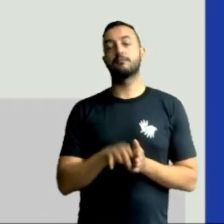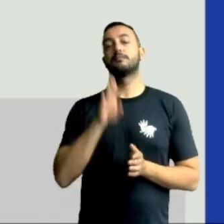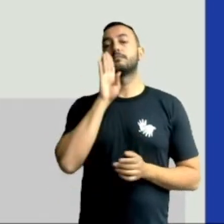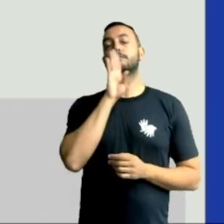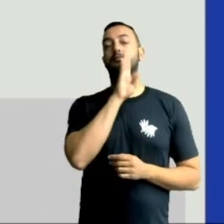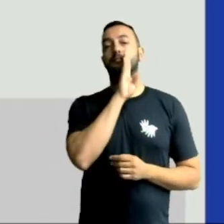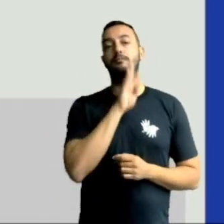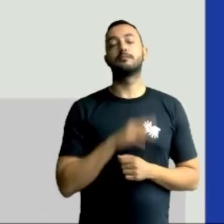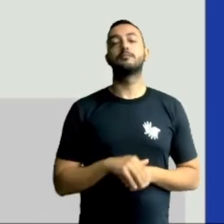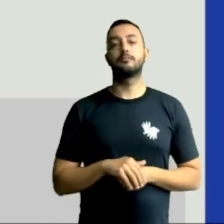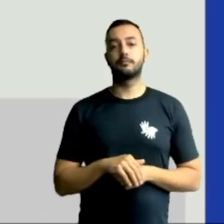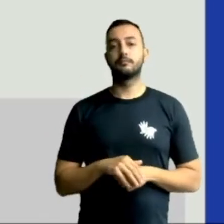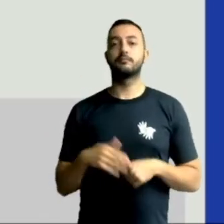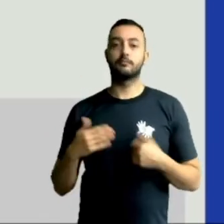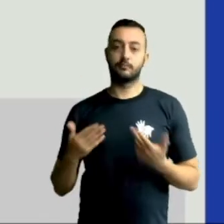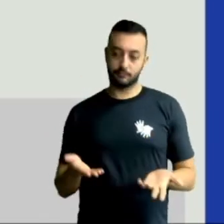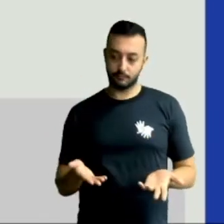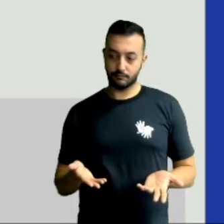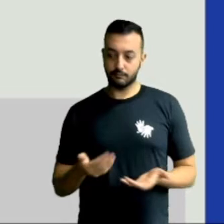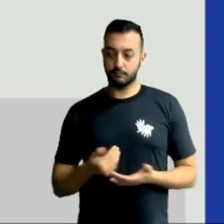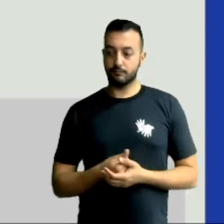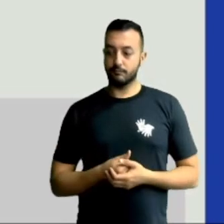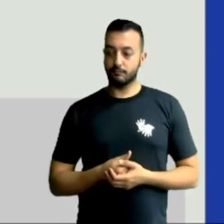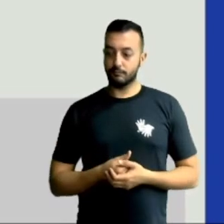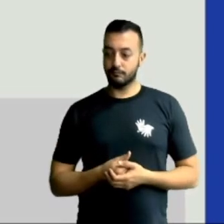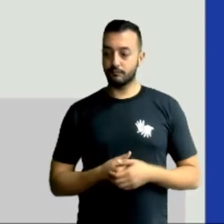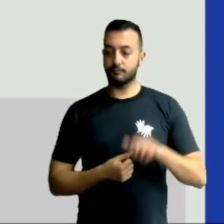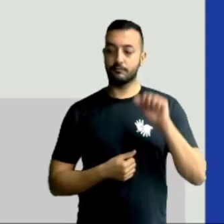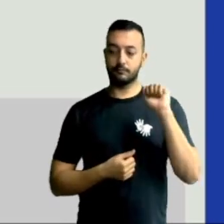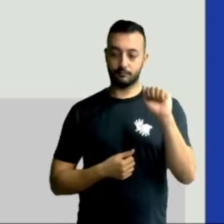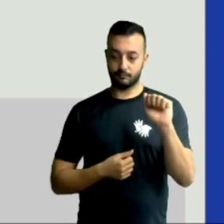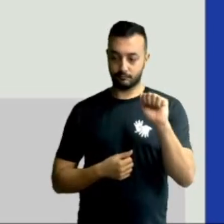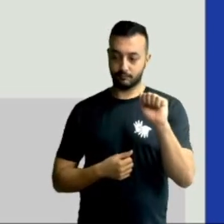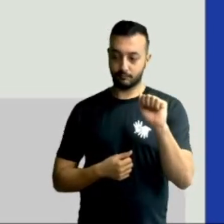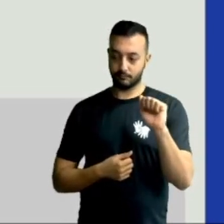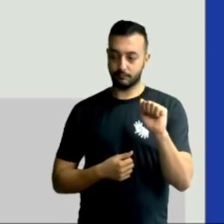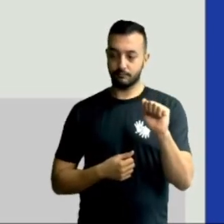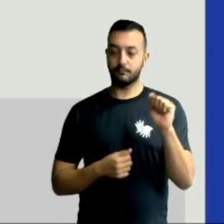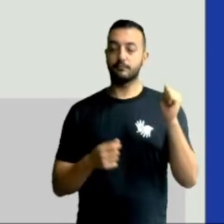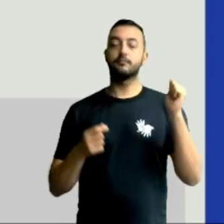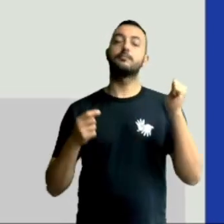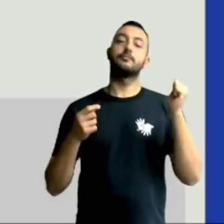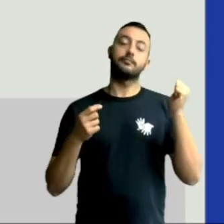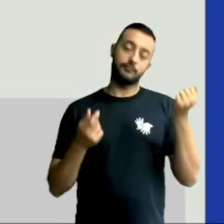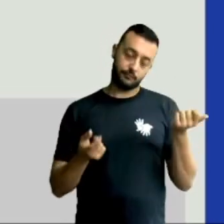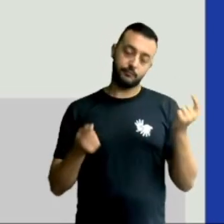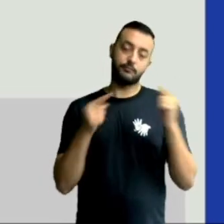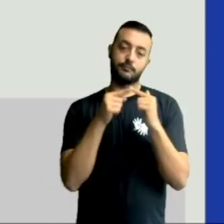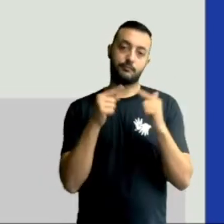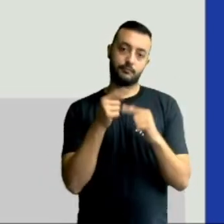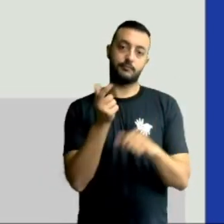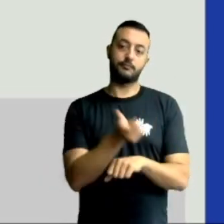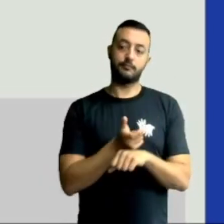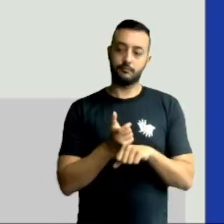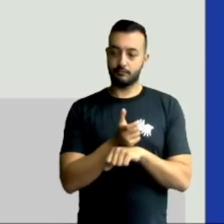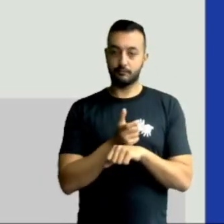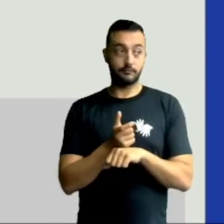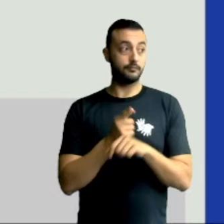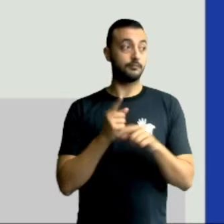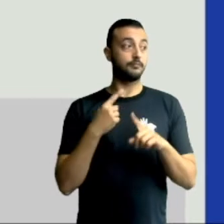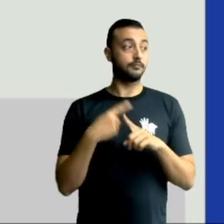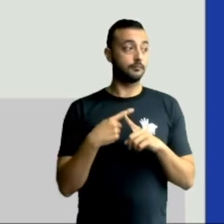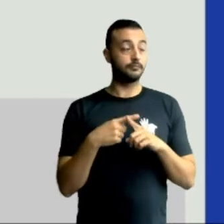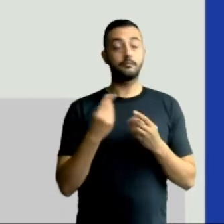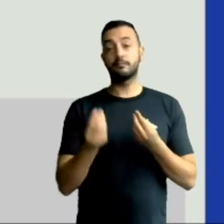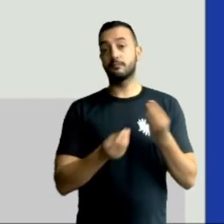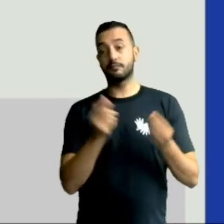bar. Então, ó, a letra A que vai aí tratar de um adjetivo, porque como